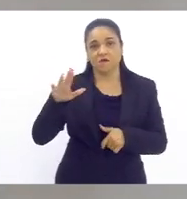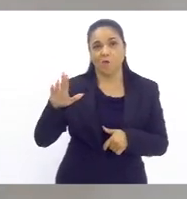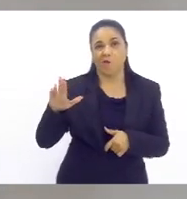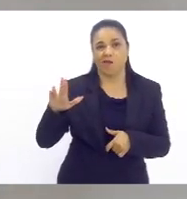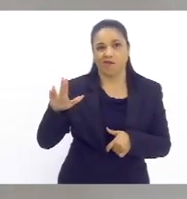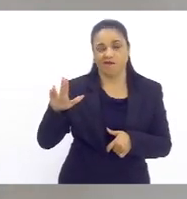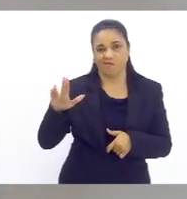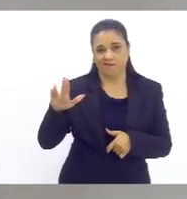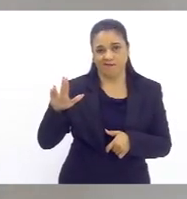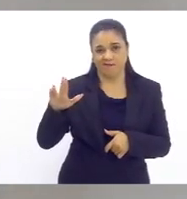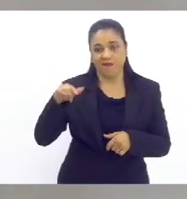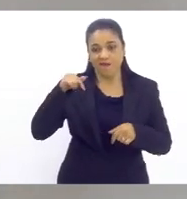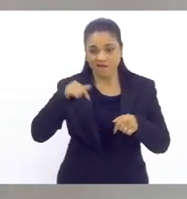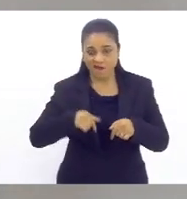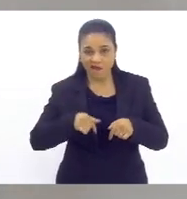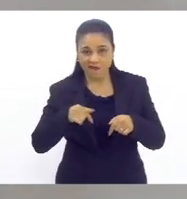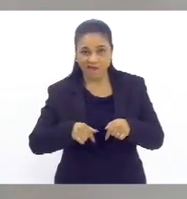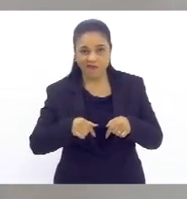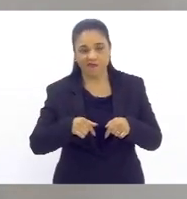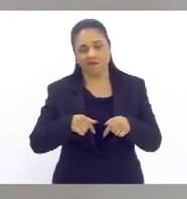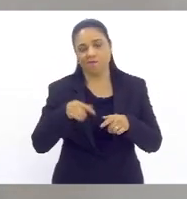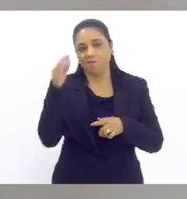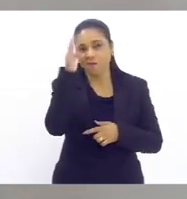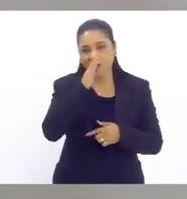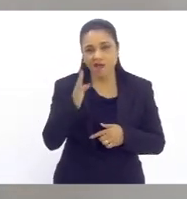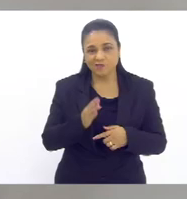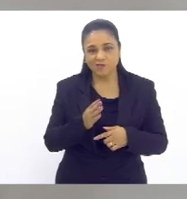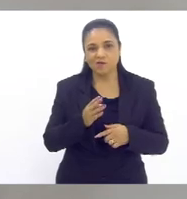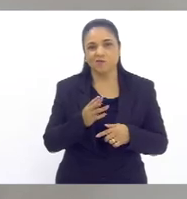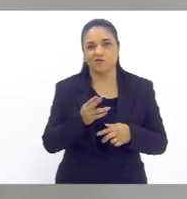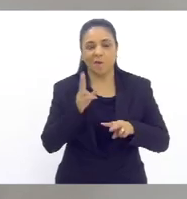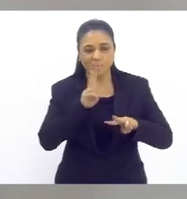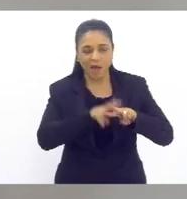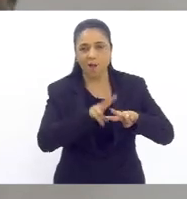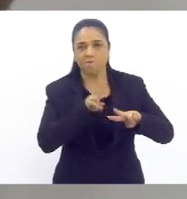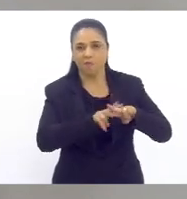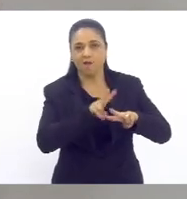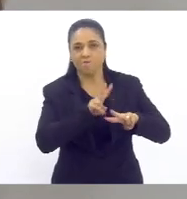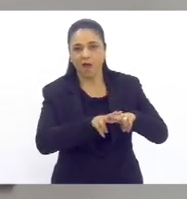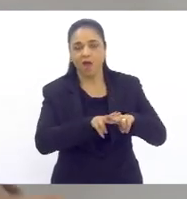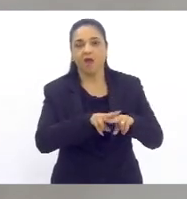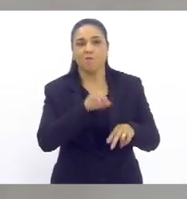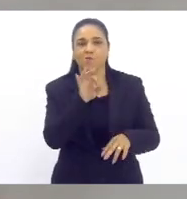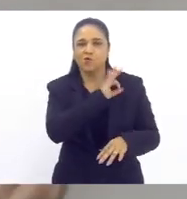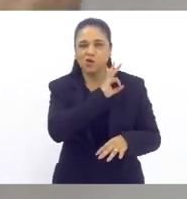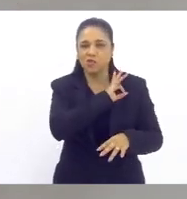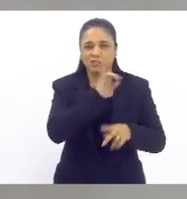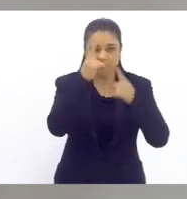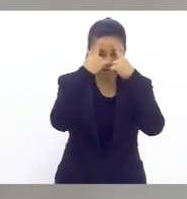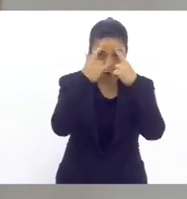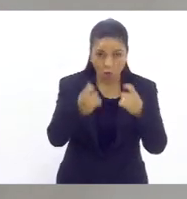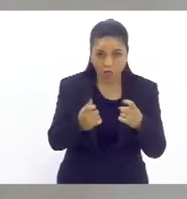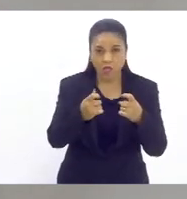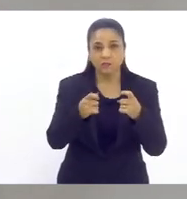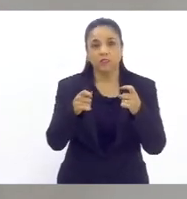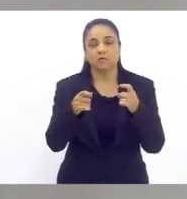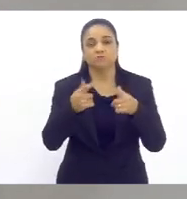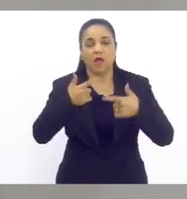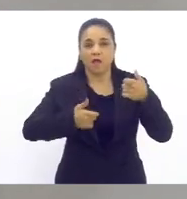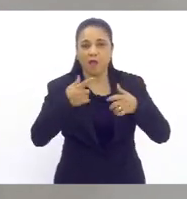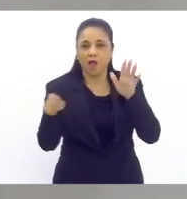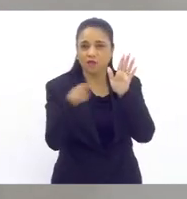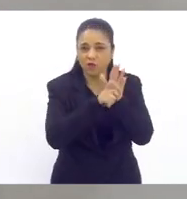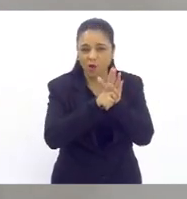gelo que é tenta desencarcerar o máximo a gente sabe como é violenta com uma polícia violenta começa a guerra as drogas não